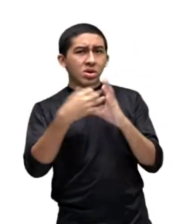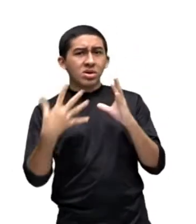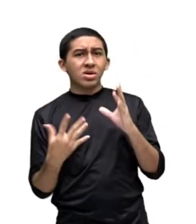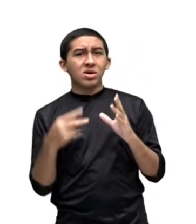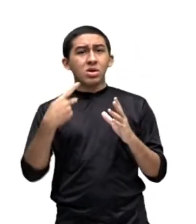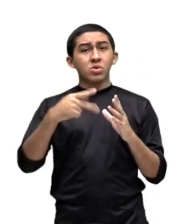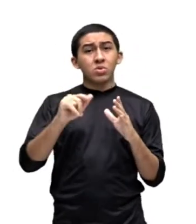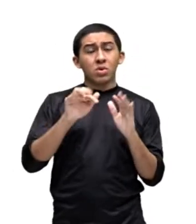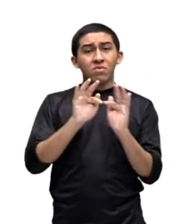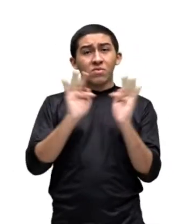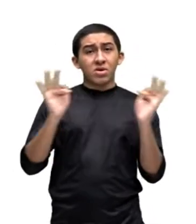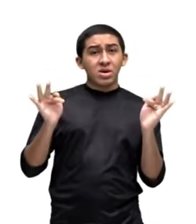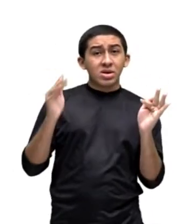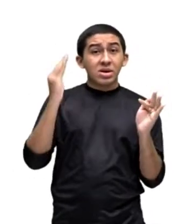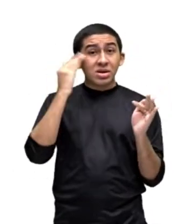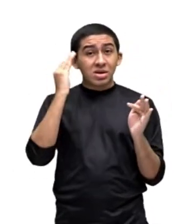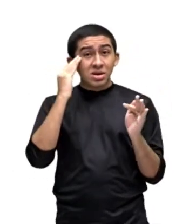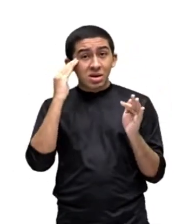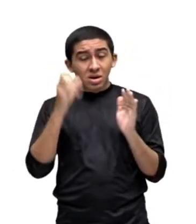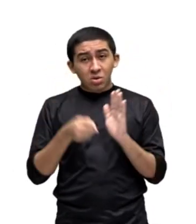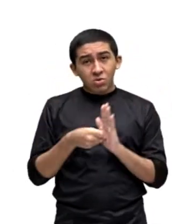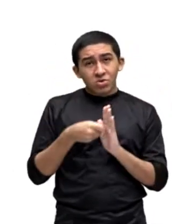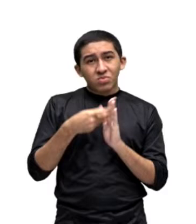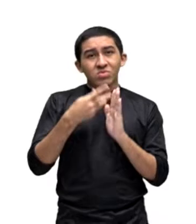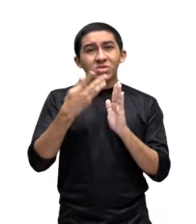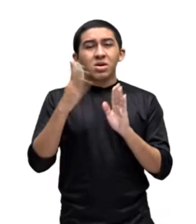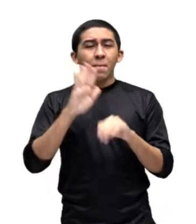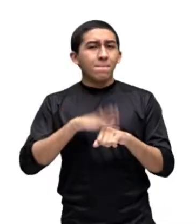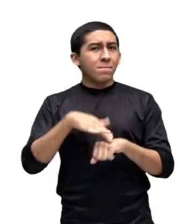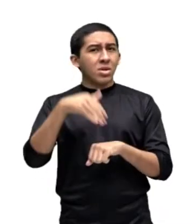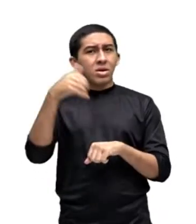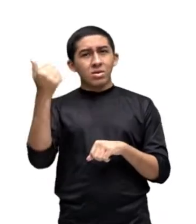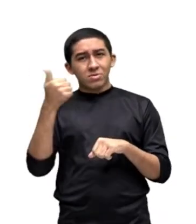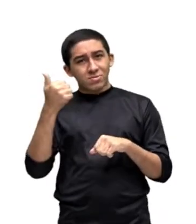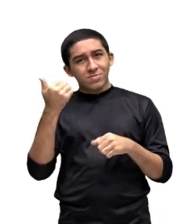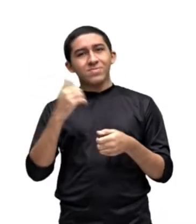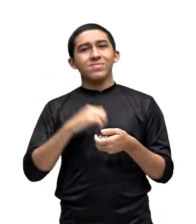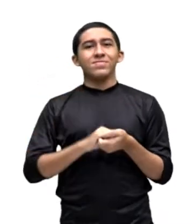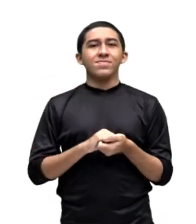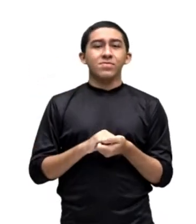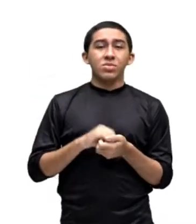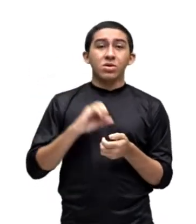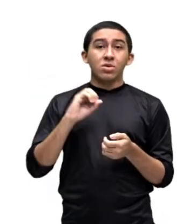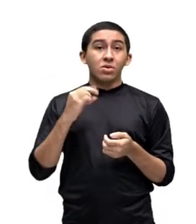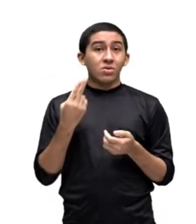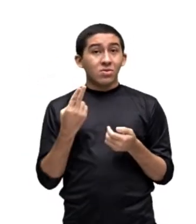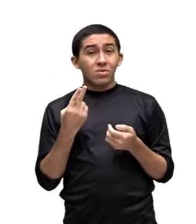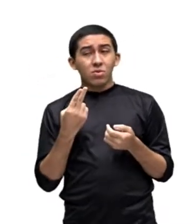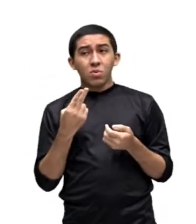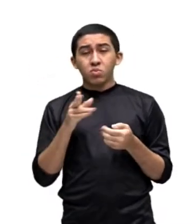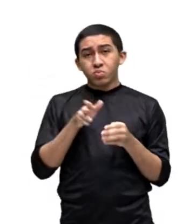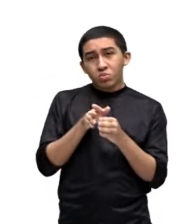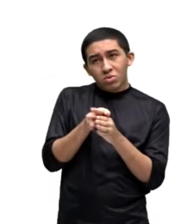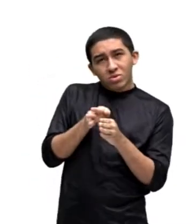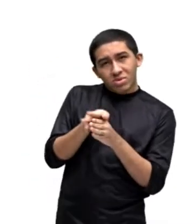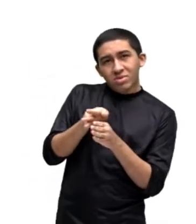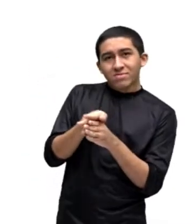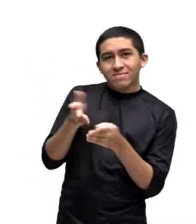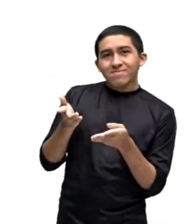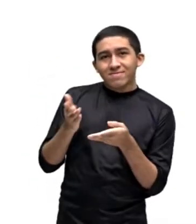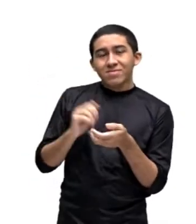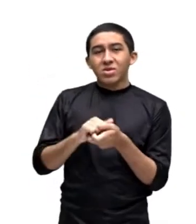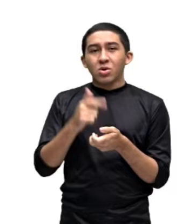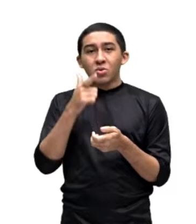e entendê-la com uma expressividade ainda maior de sentidos, correto? Ou ainda mais persuasiva, ou seja, que